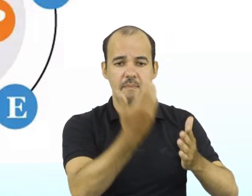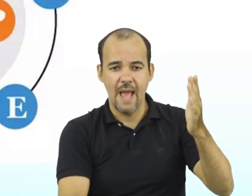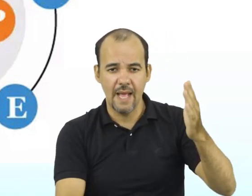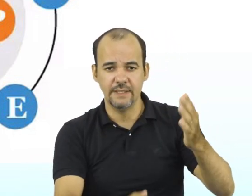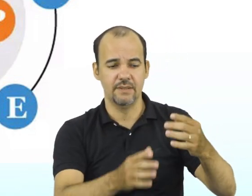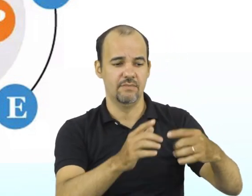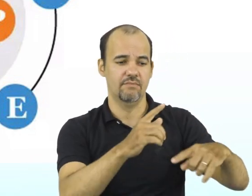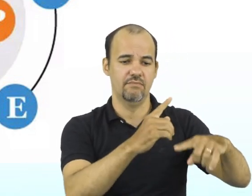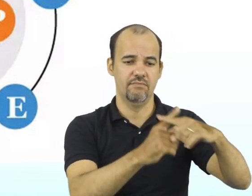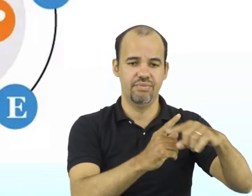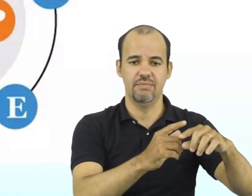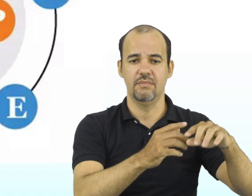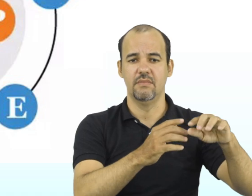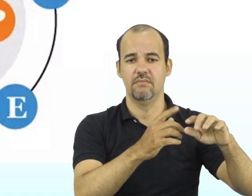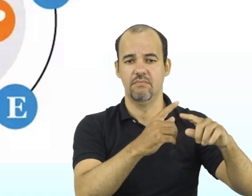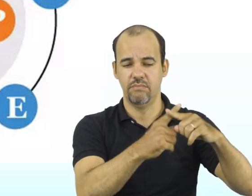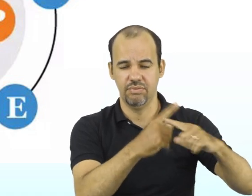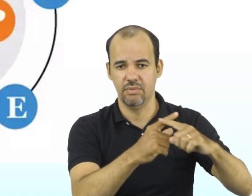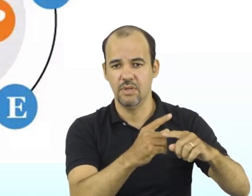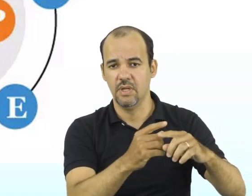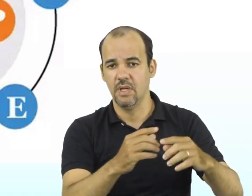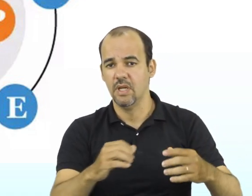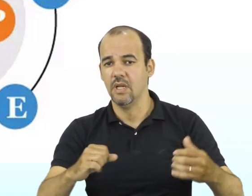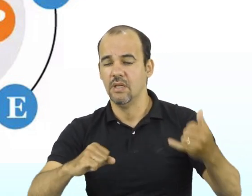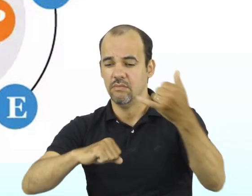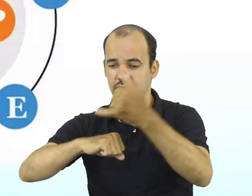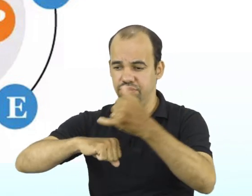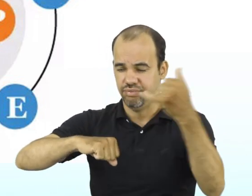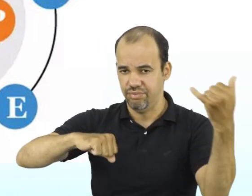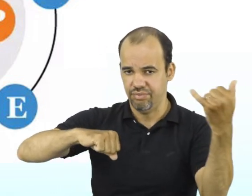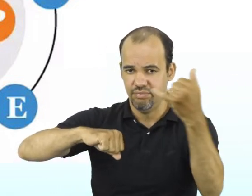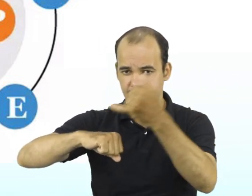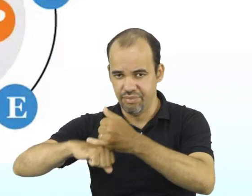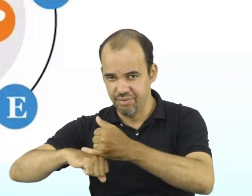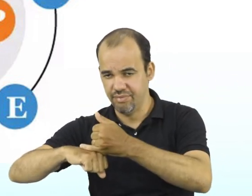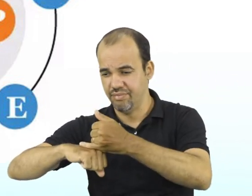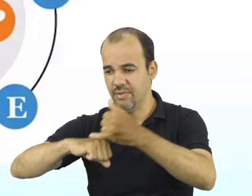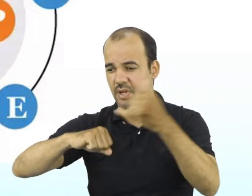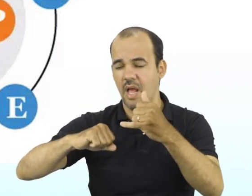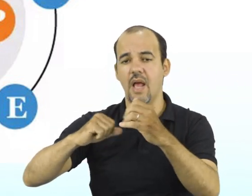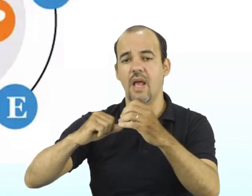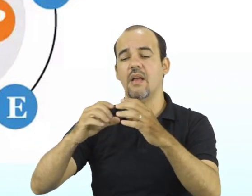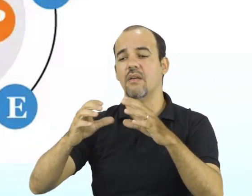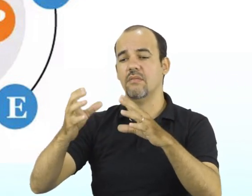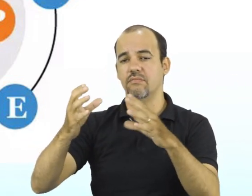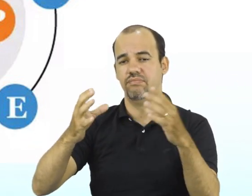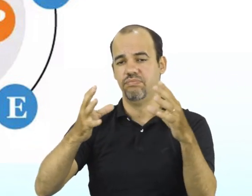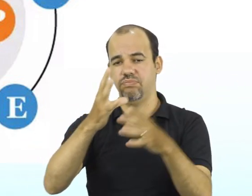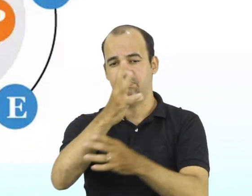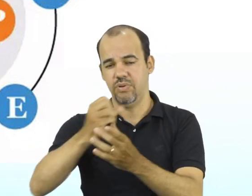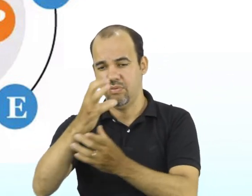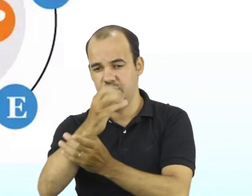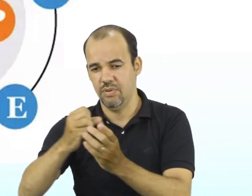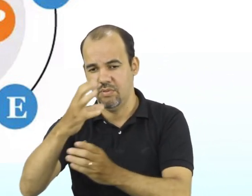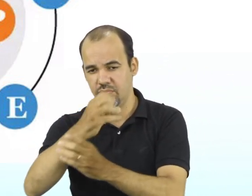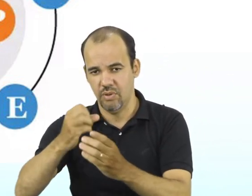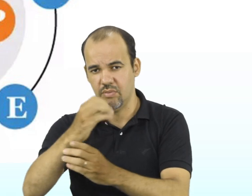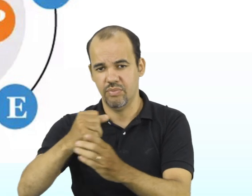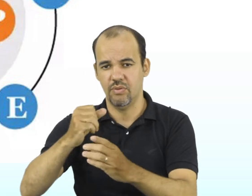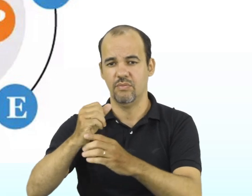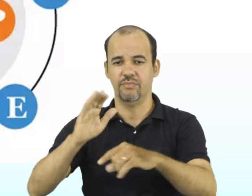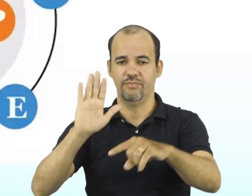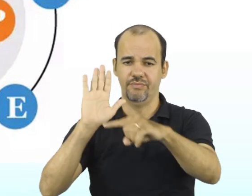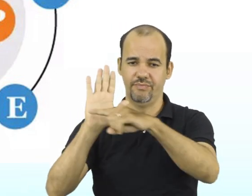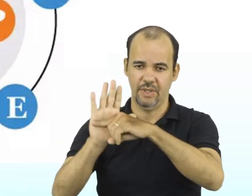O íon, chamado ânion, ele ganha elétron, fica negativo, tá? Então tá aqui cátion e ânion para você. Tira